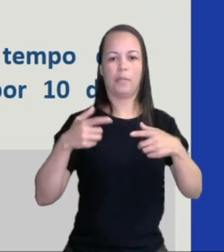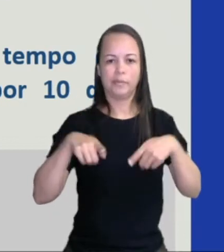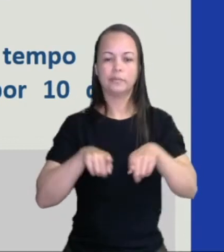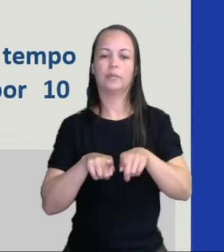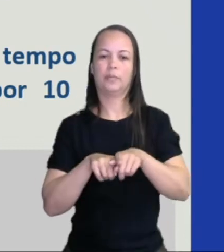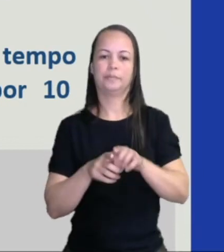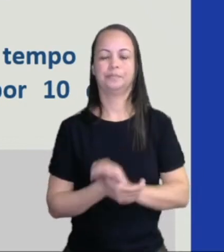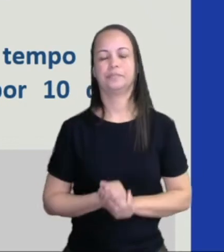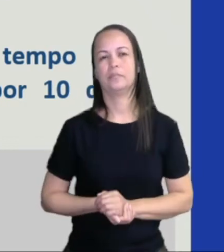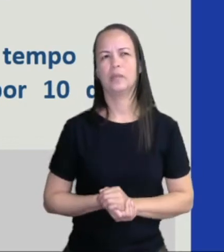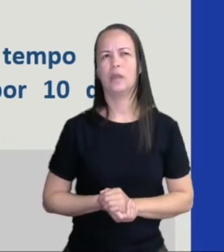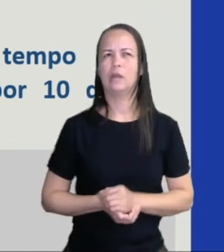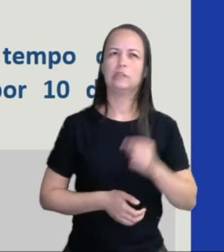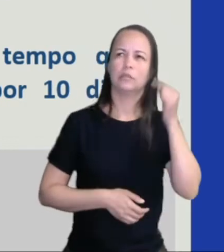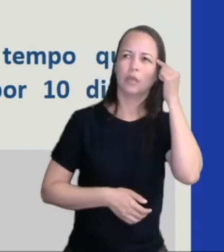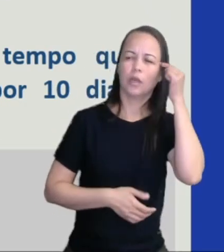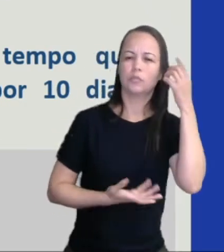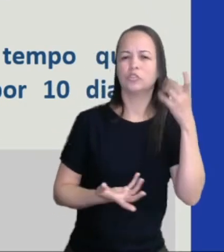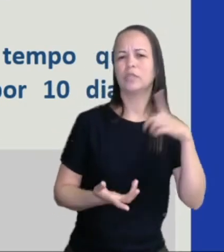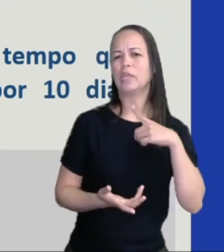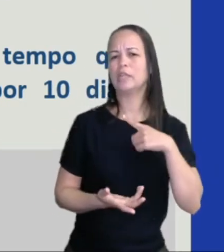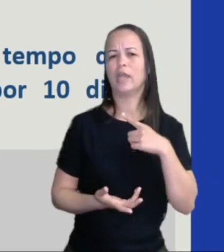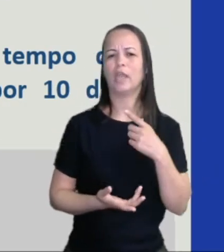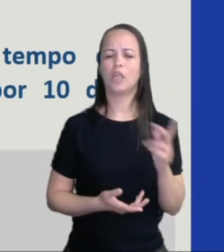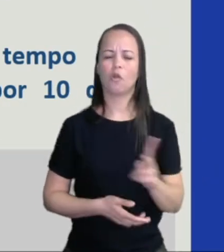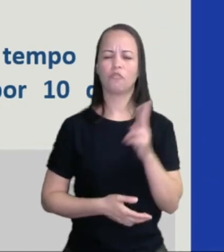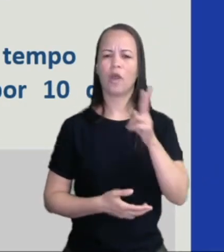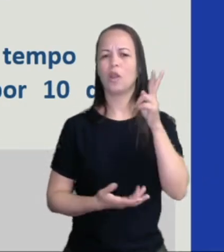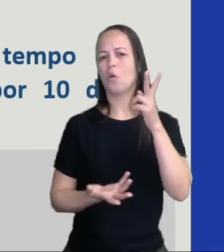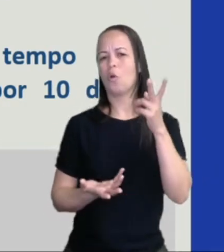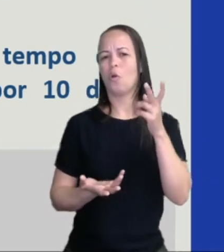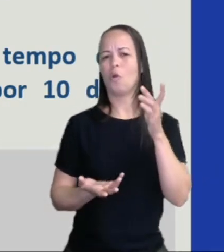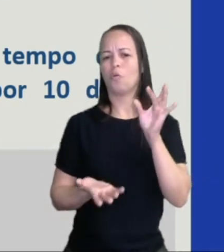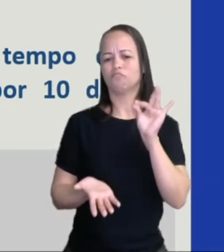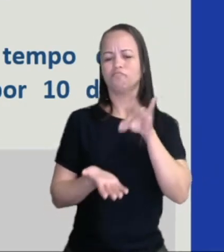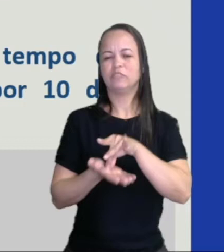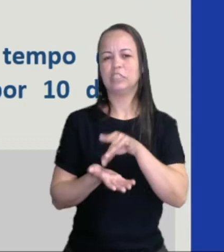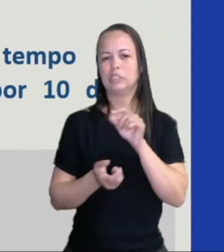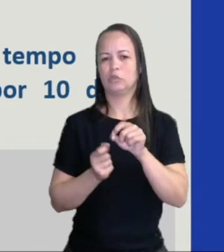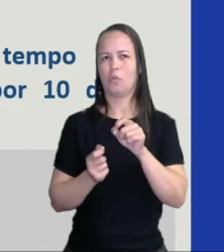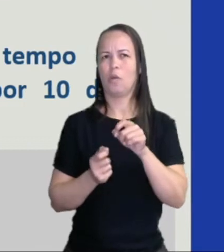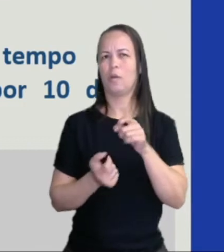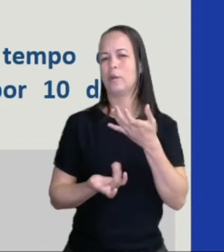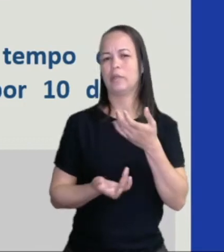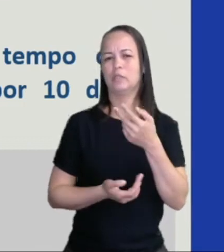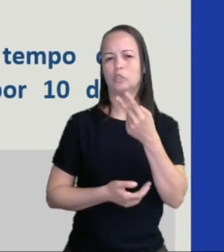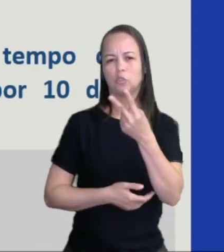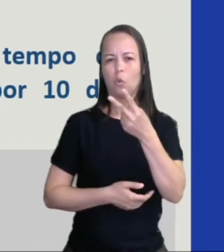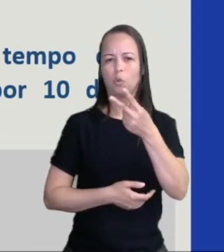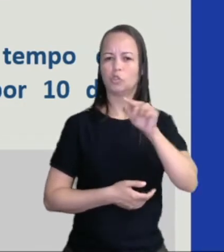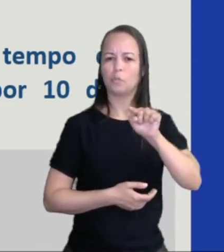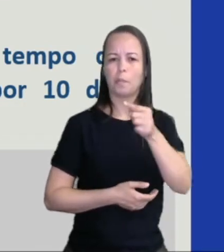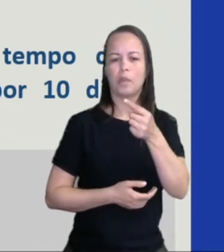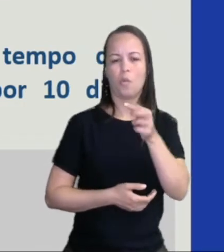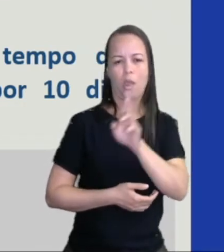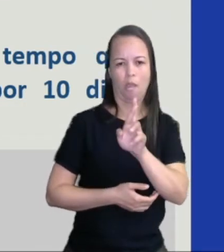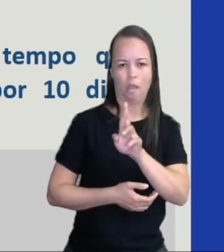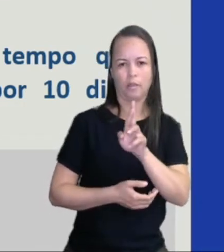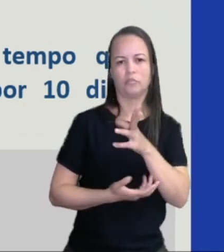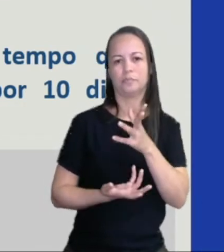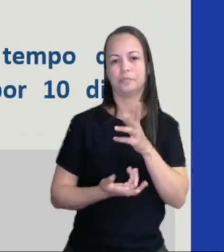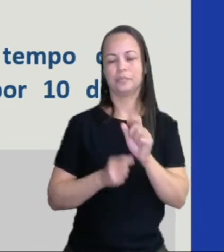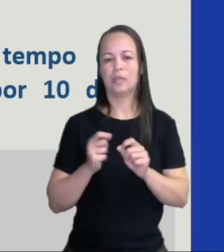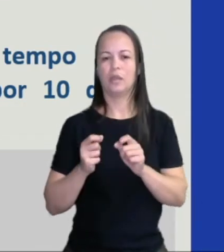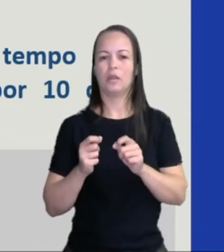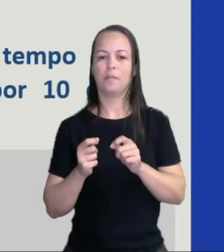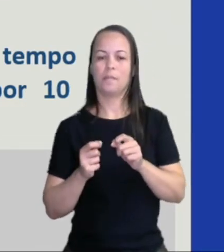um valor fixo para gastar, né? Tem aí R$2.000 apenas para gastar. A questão agora é, vai